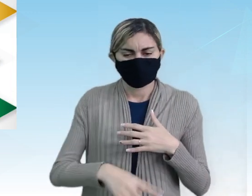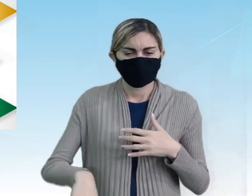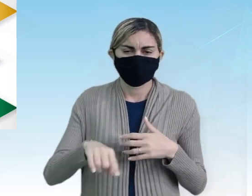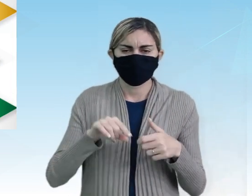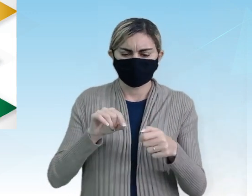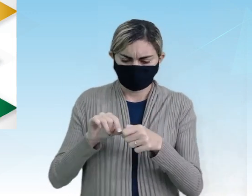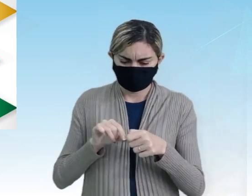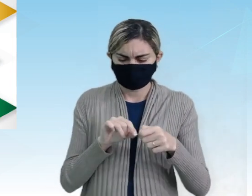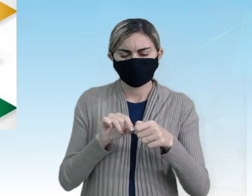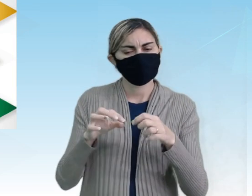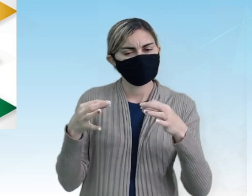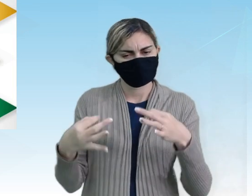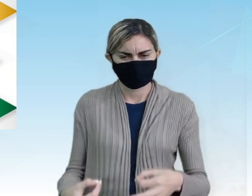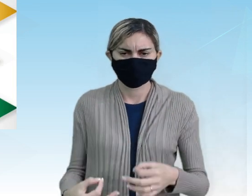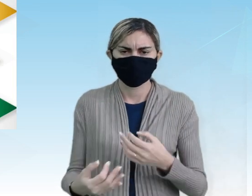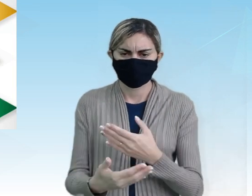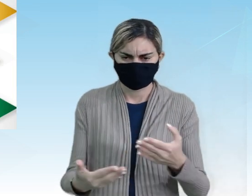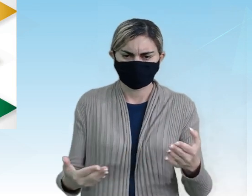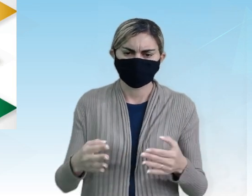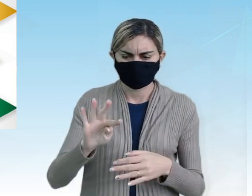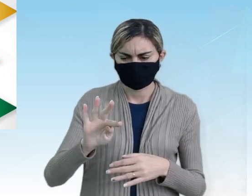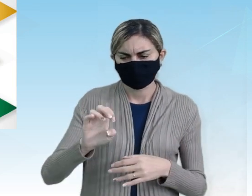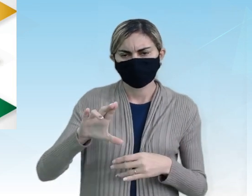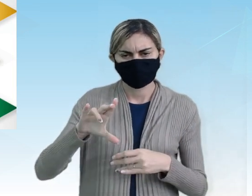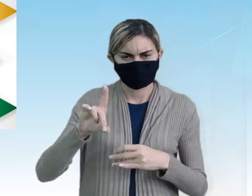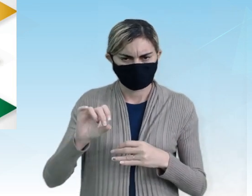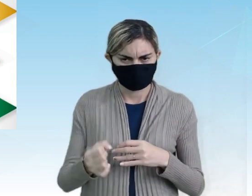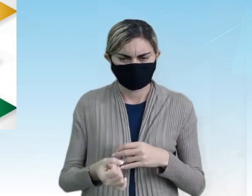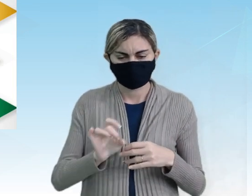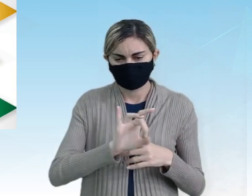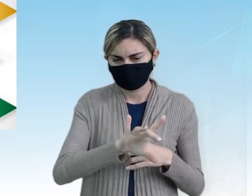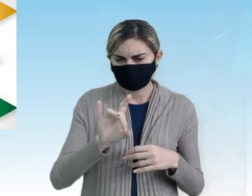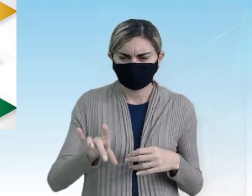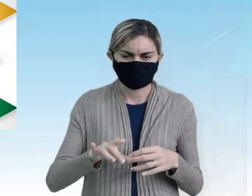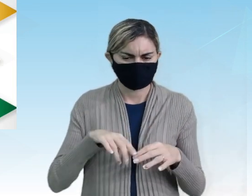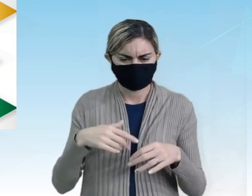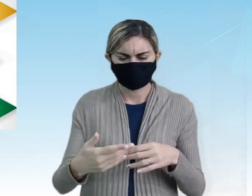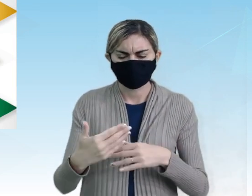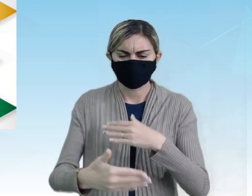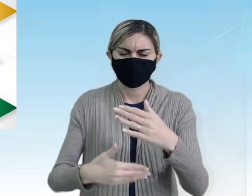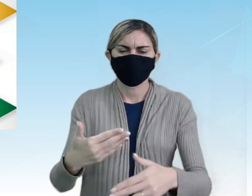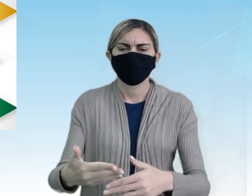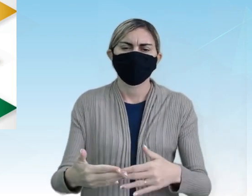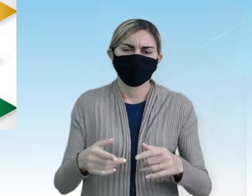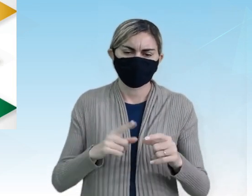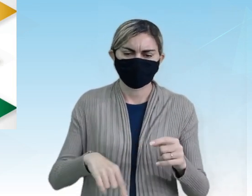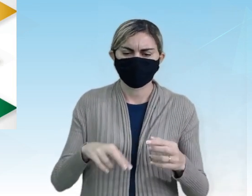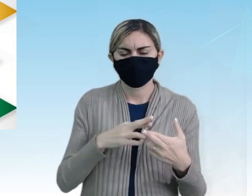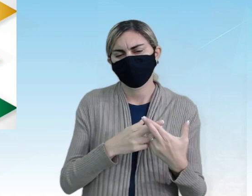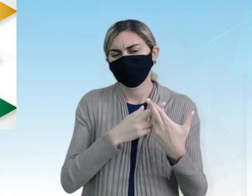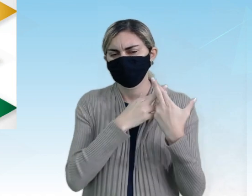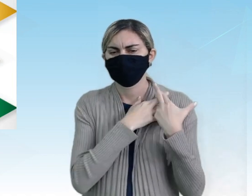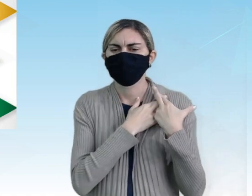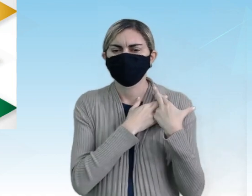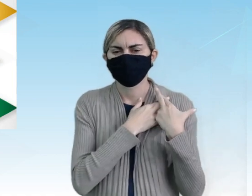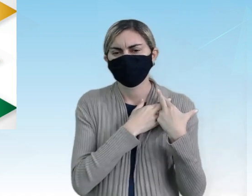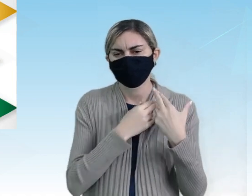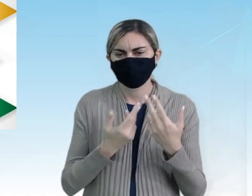ser formados justamente pelos tecidos. E cada órgão, ele vai desempenhar aí uma função que vai